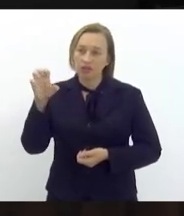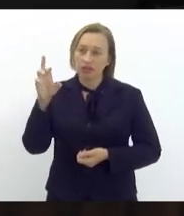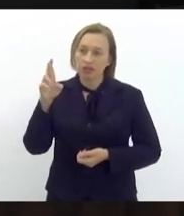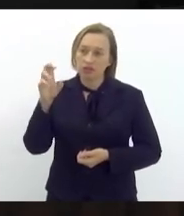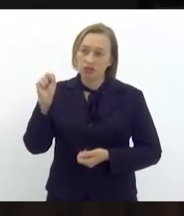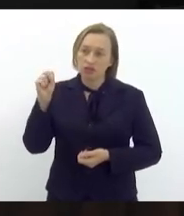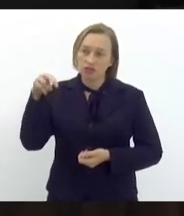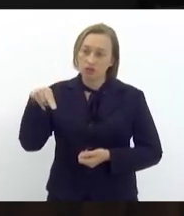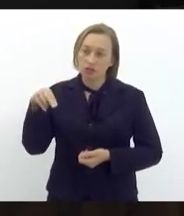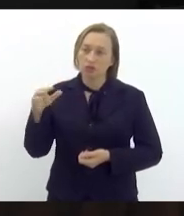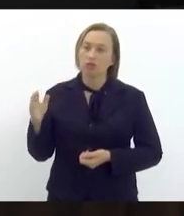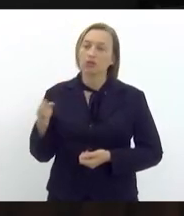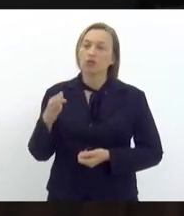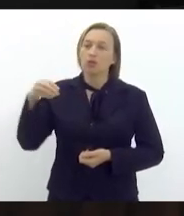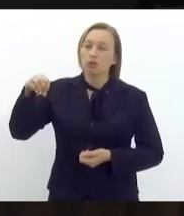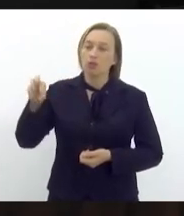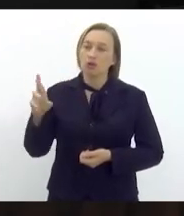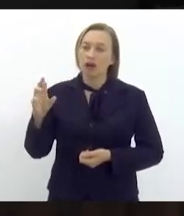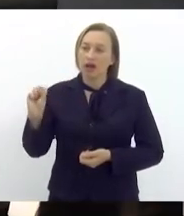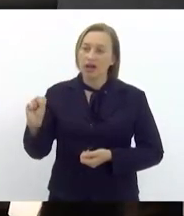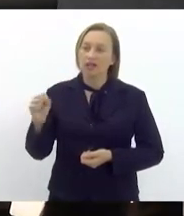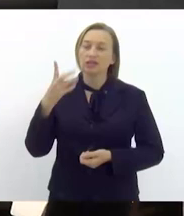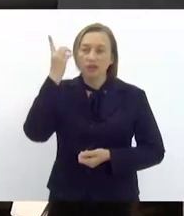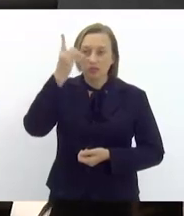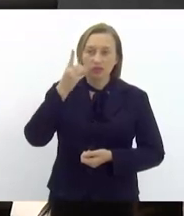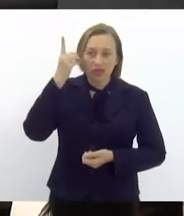deputada Dani Balbi por gentileza